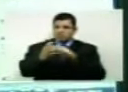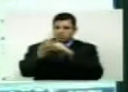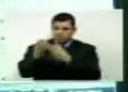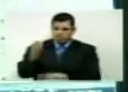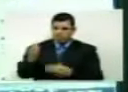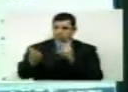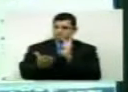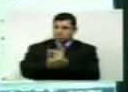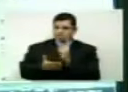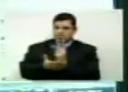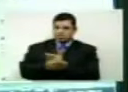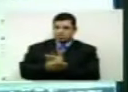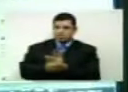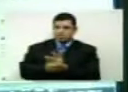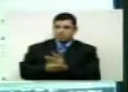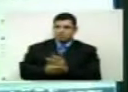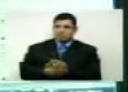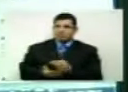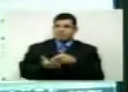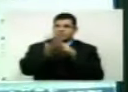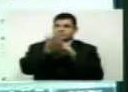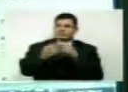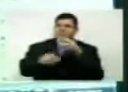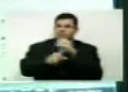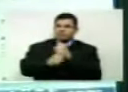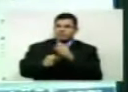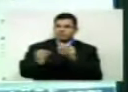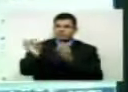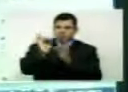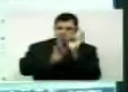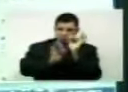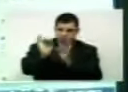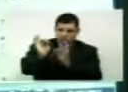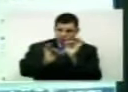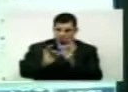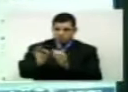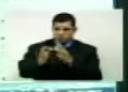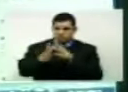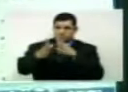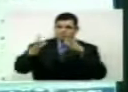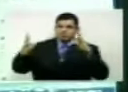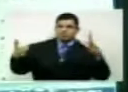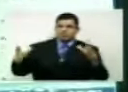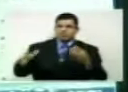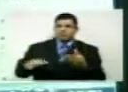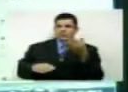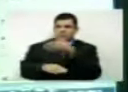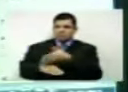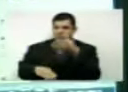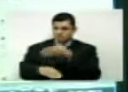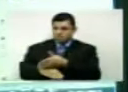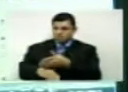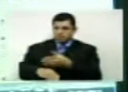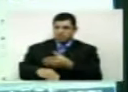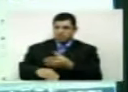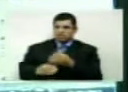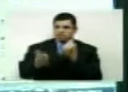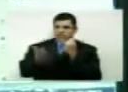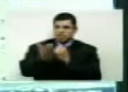caiu. E se levarmos em conta a proporcionalidade pelo crescimento da arrecadação